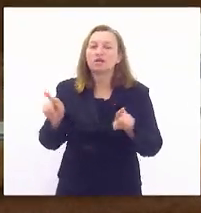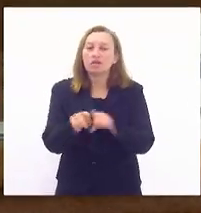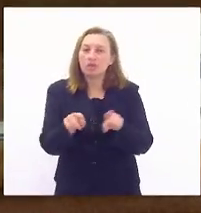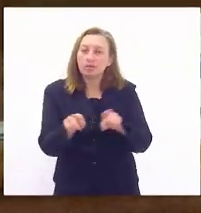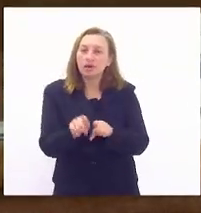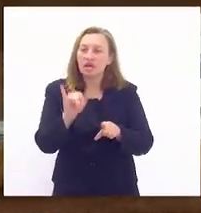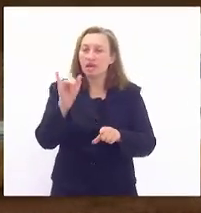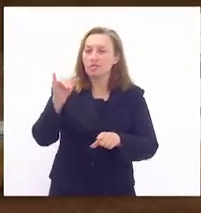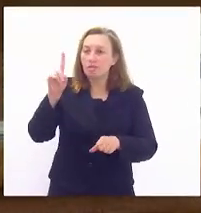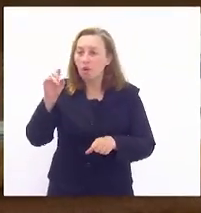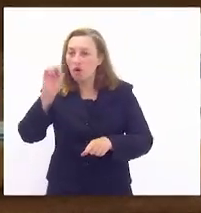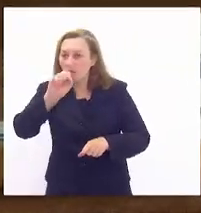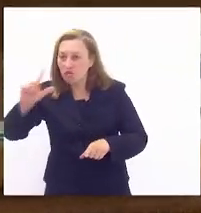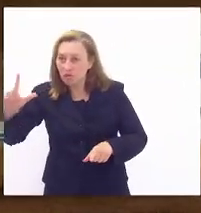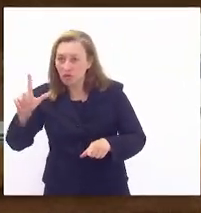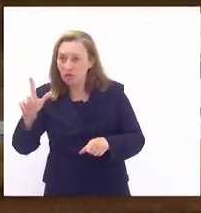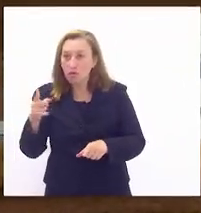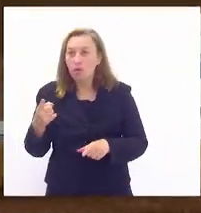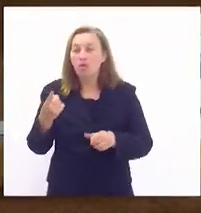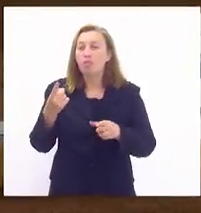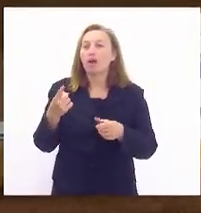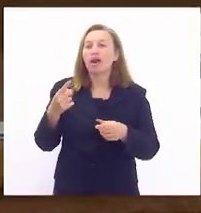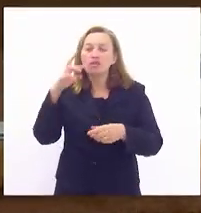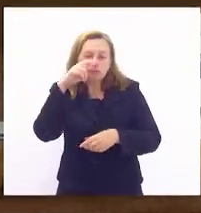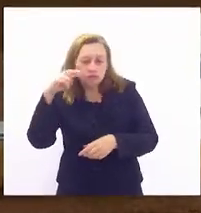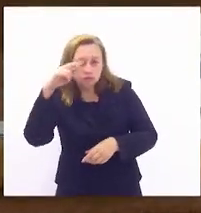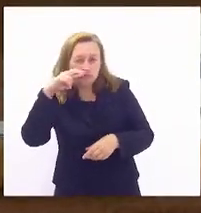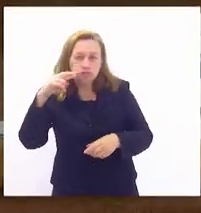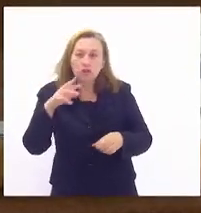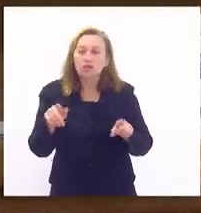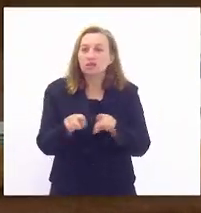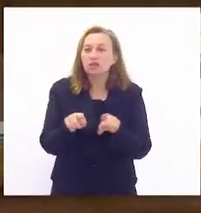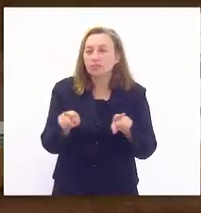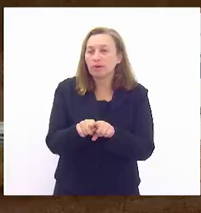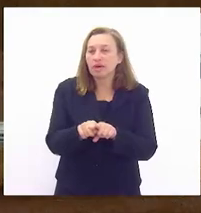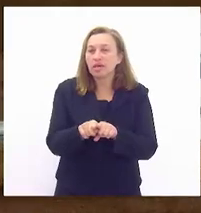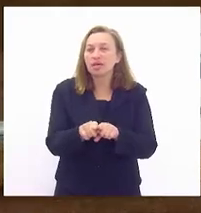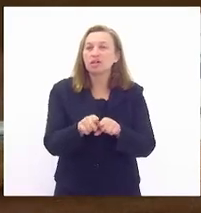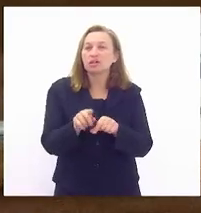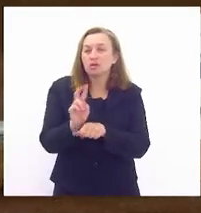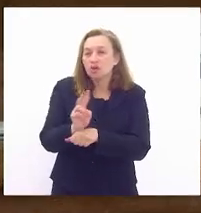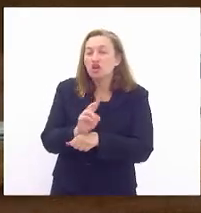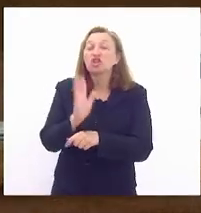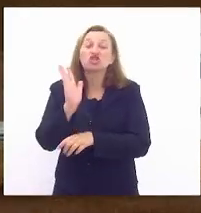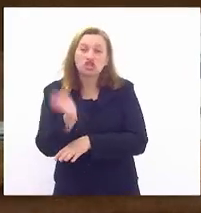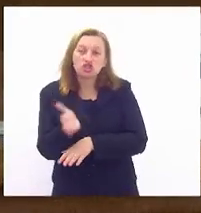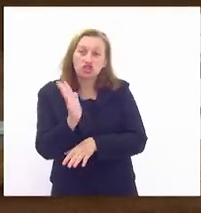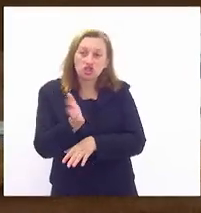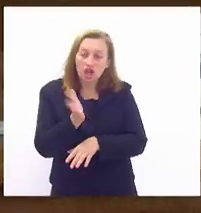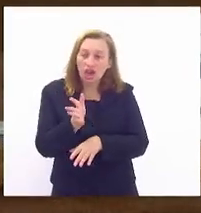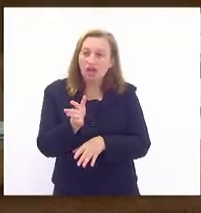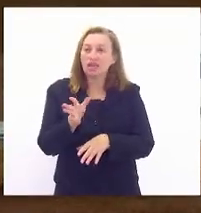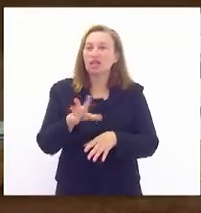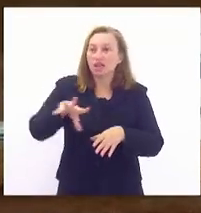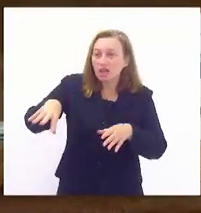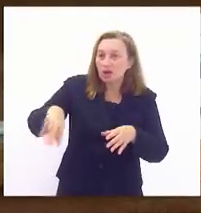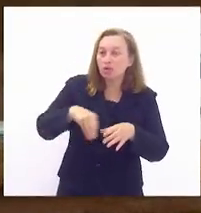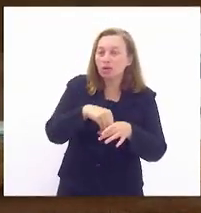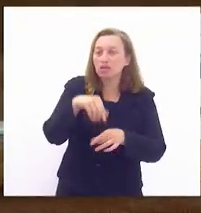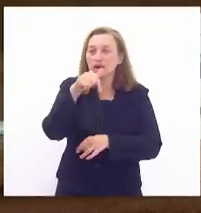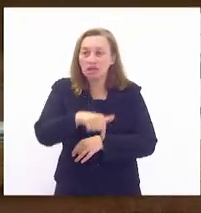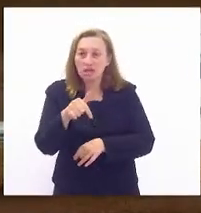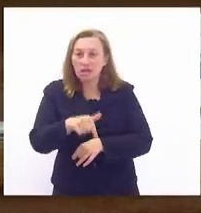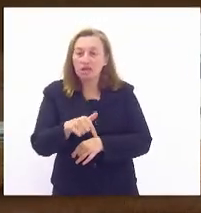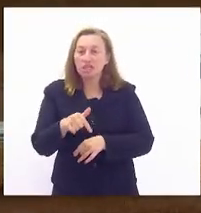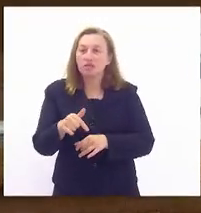aqui permanentemente, além das estações de monitoramento que já estão, né, funcionando aqui, que mandam os